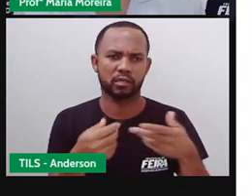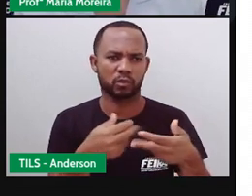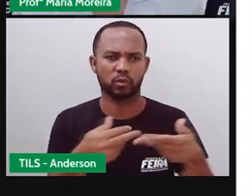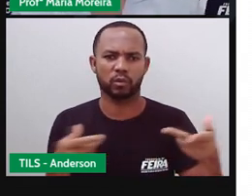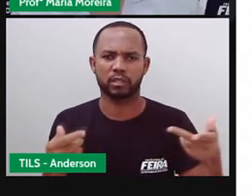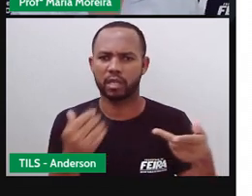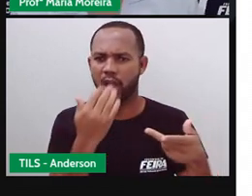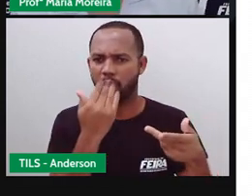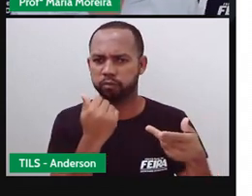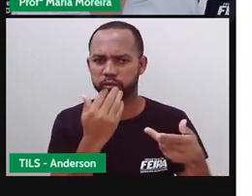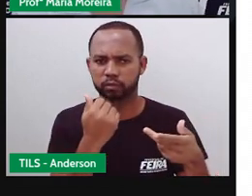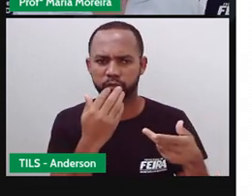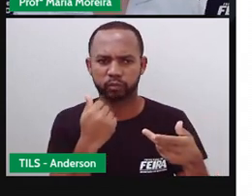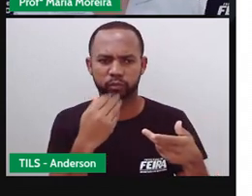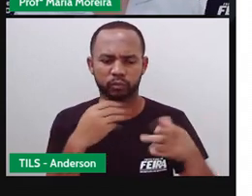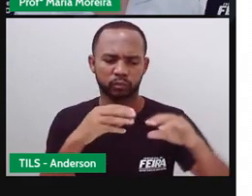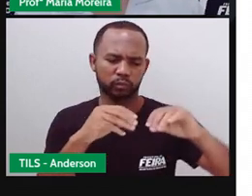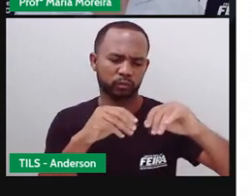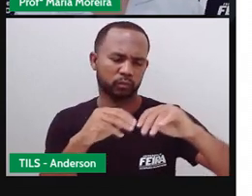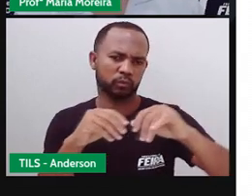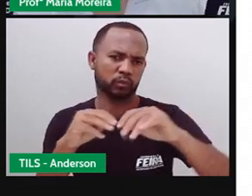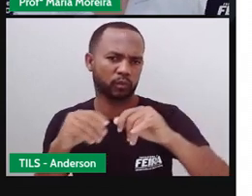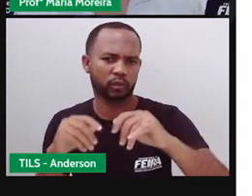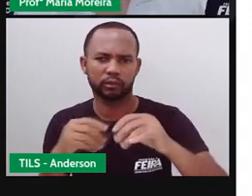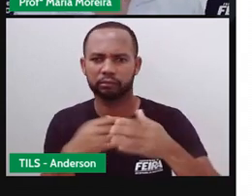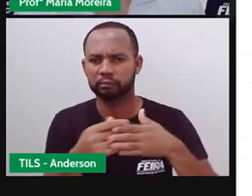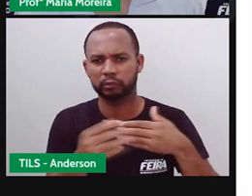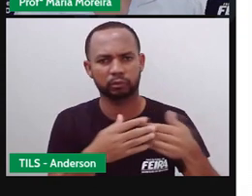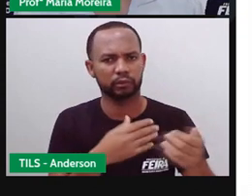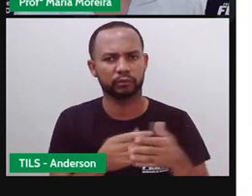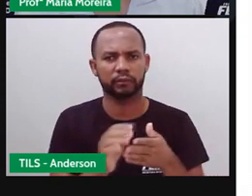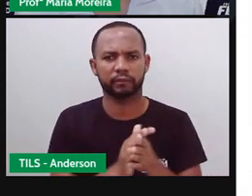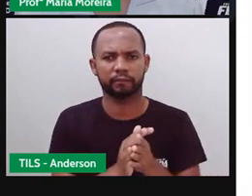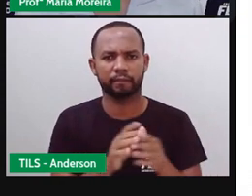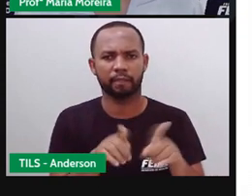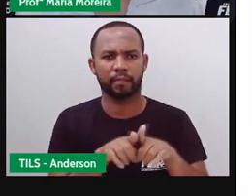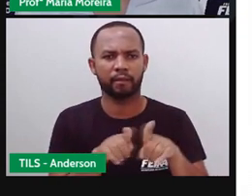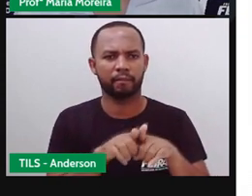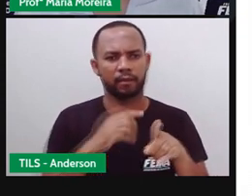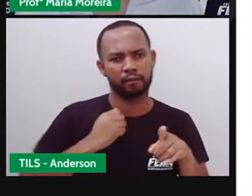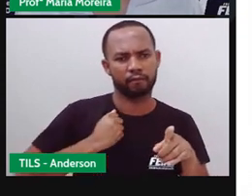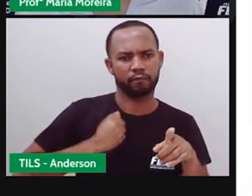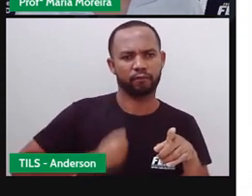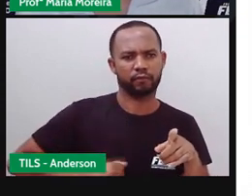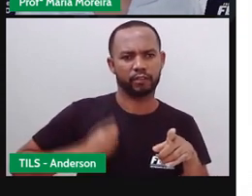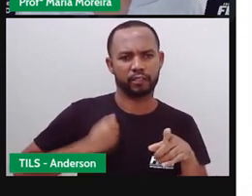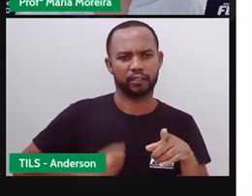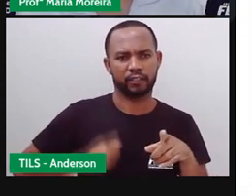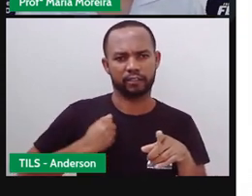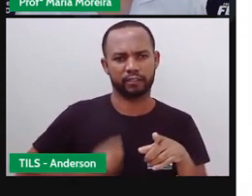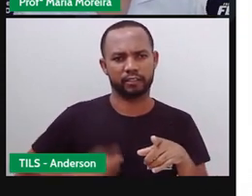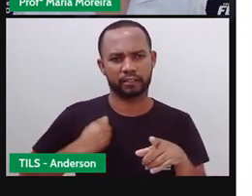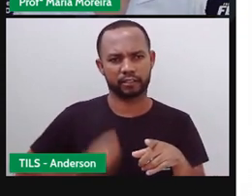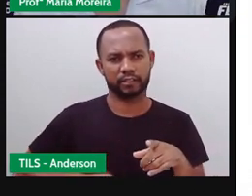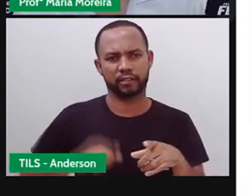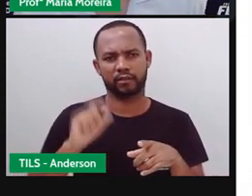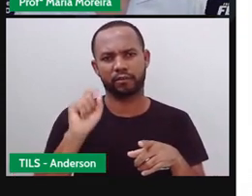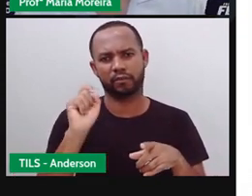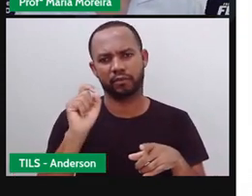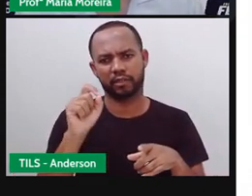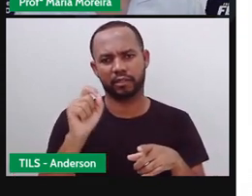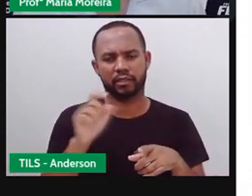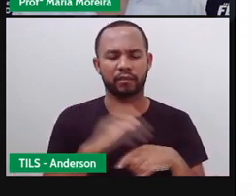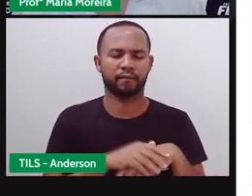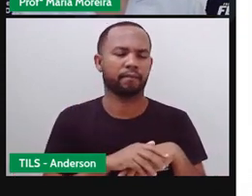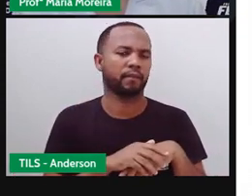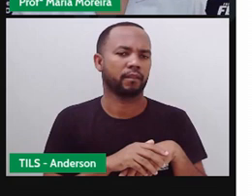Isto é se alimentam de detritos de várias origens e as suas fezes ou seja o seu cocozinho bom